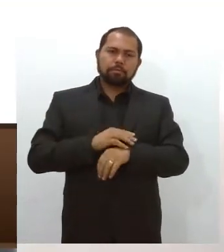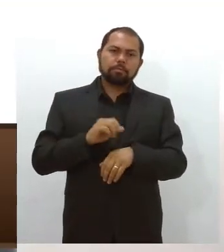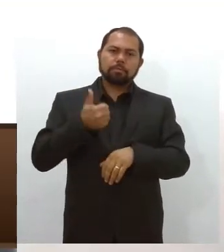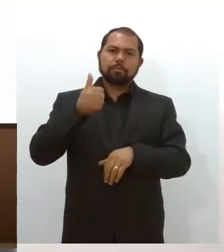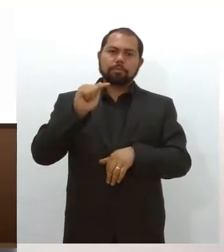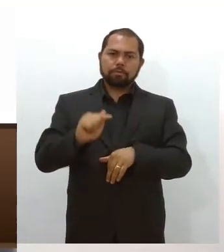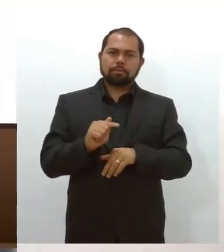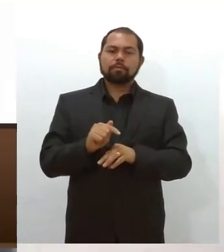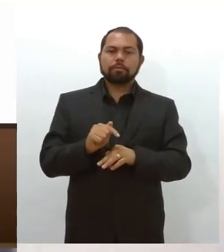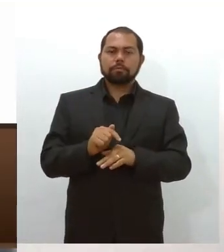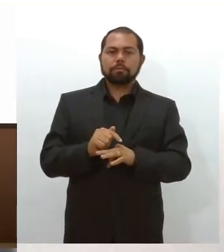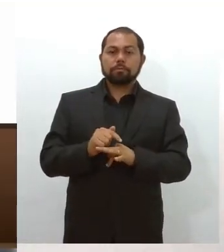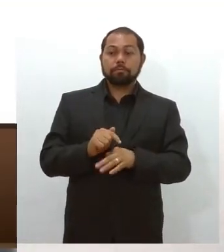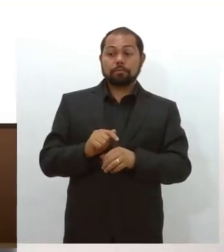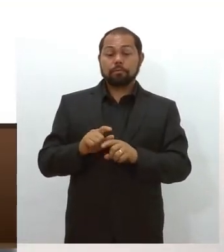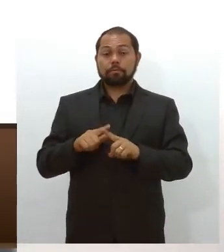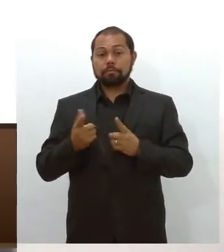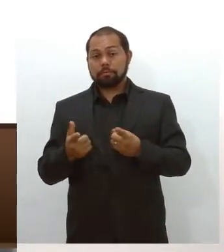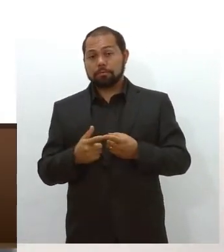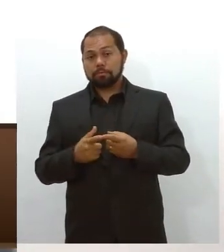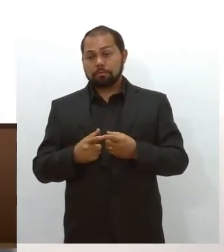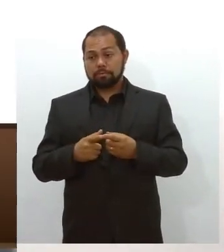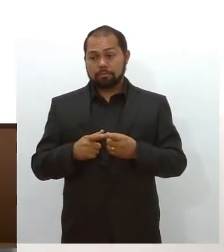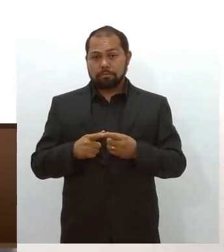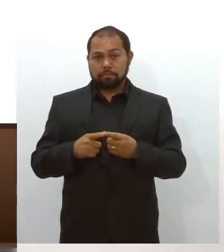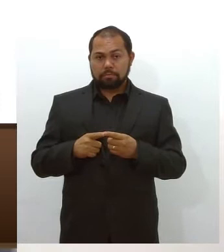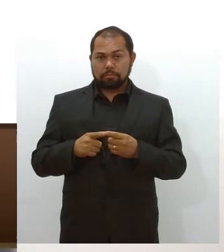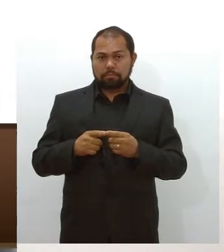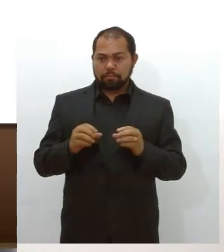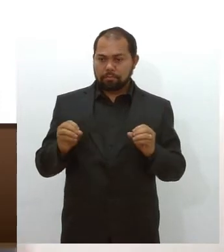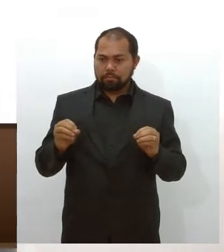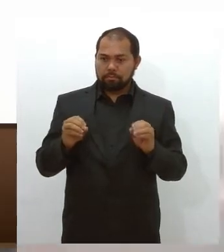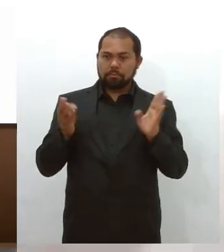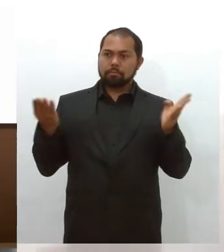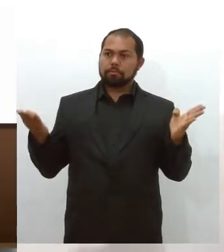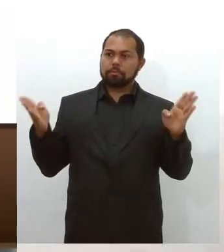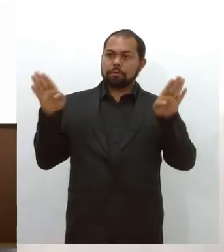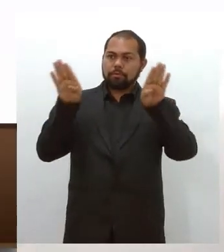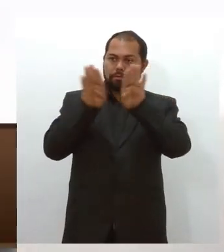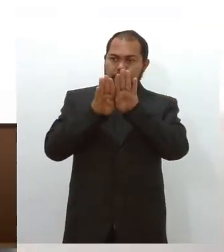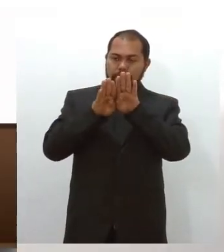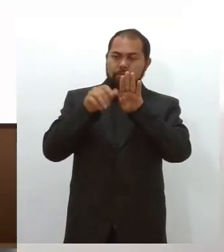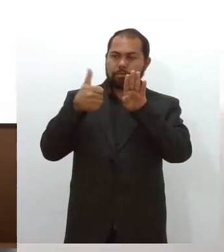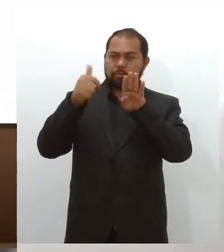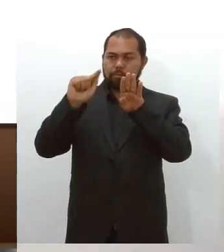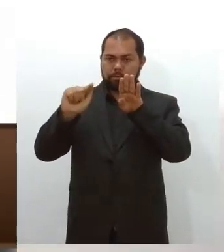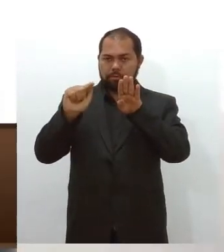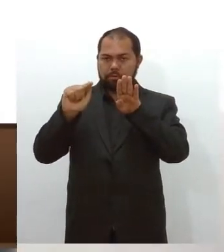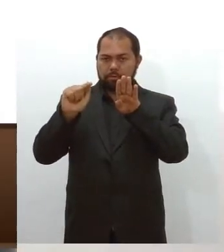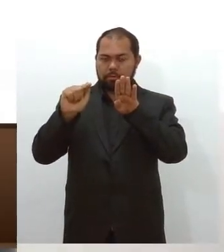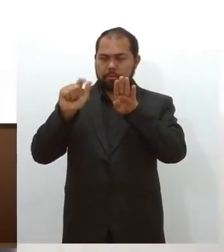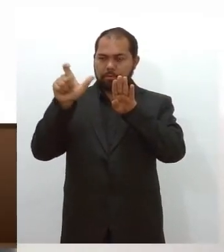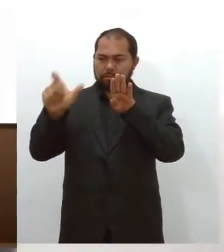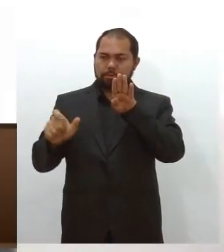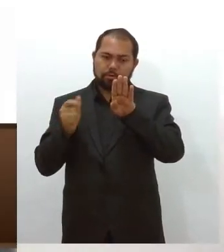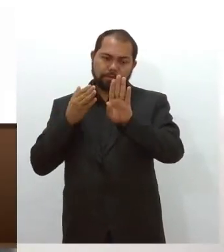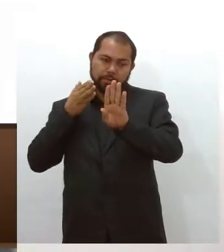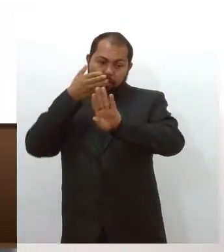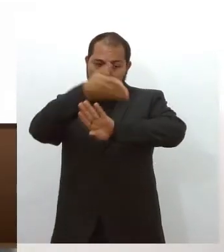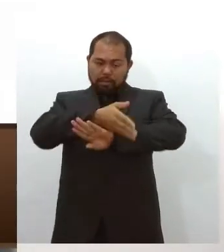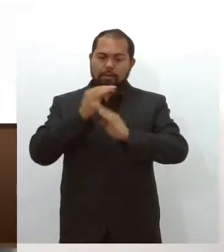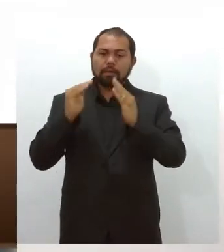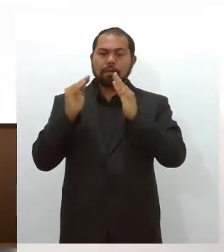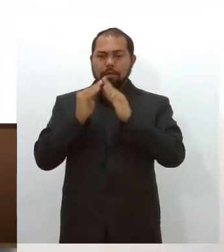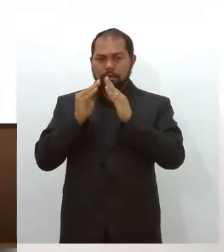que, ao fecharem-se os portões às 17 horas, quem estiver dentro do colégio de votação ainda